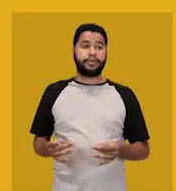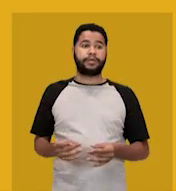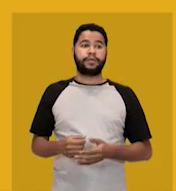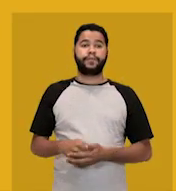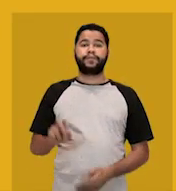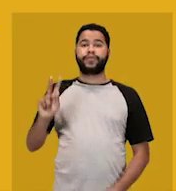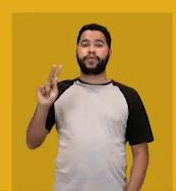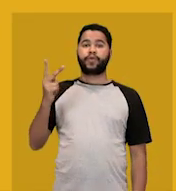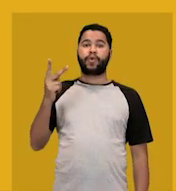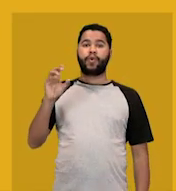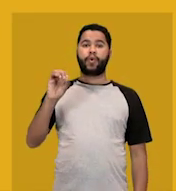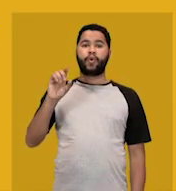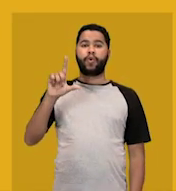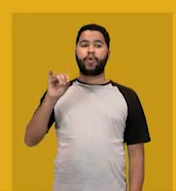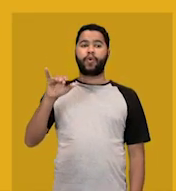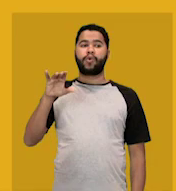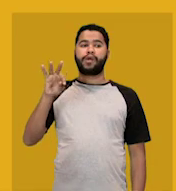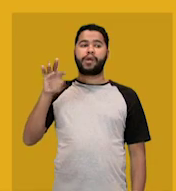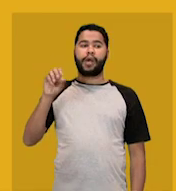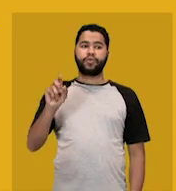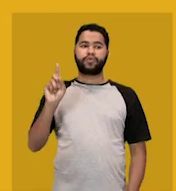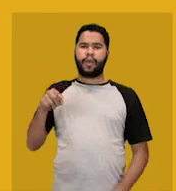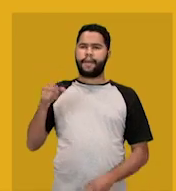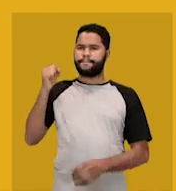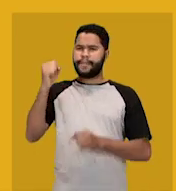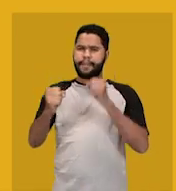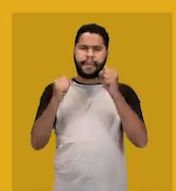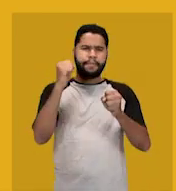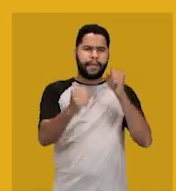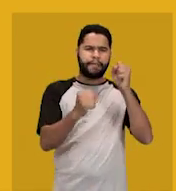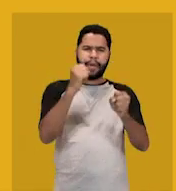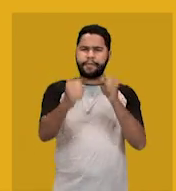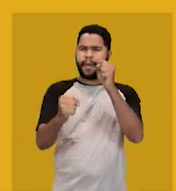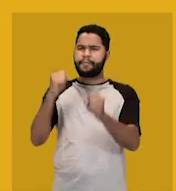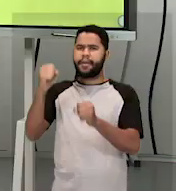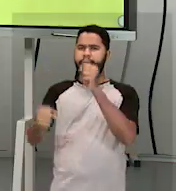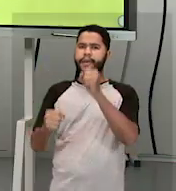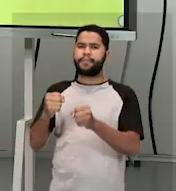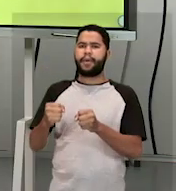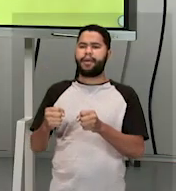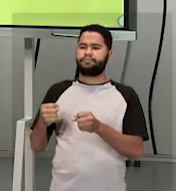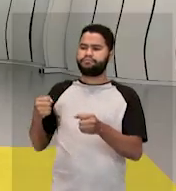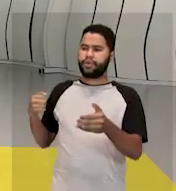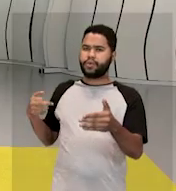Holocausto, genocídio cometido pelos nazistas ao longo da Segunda Guerra Mundial.